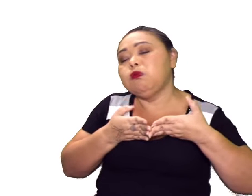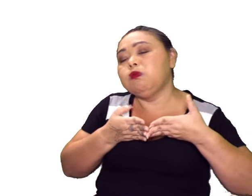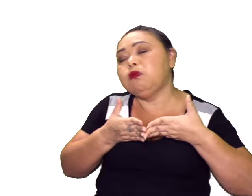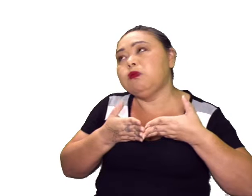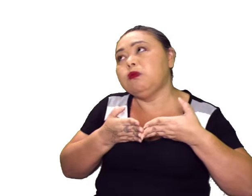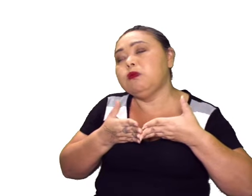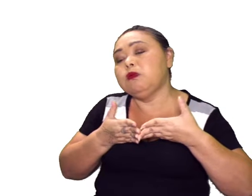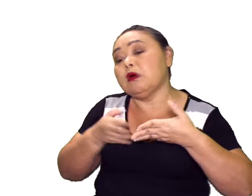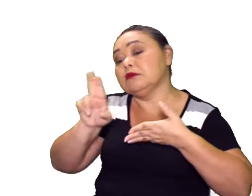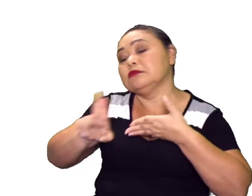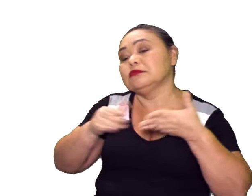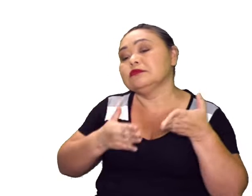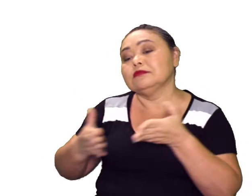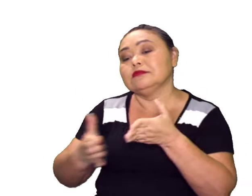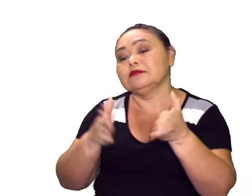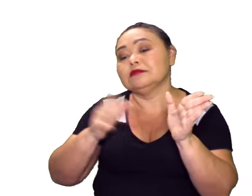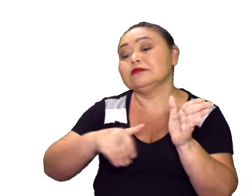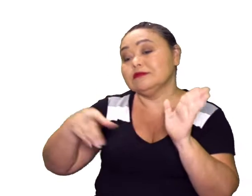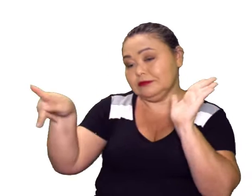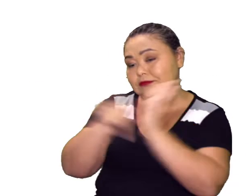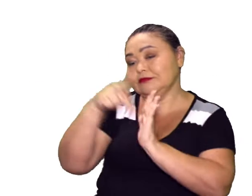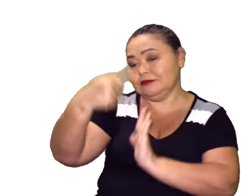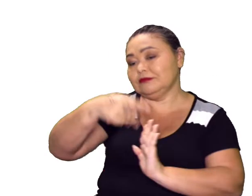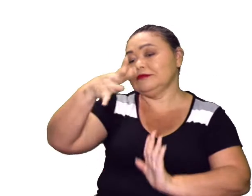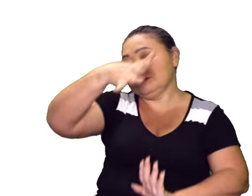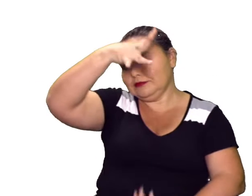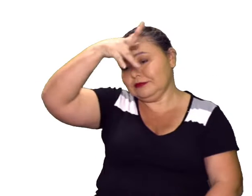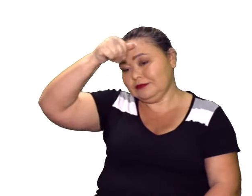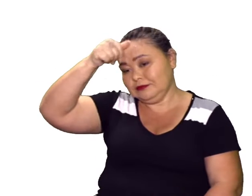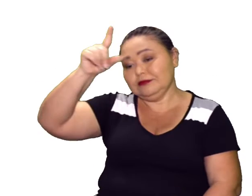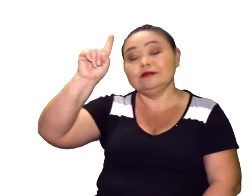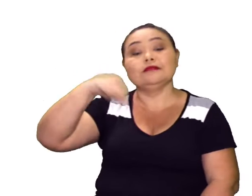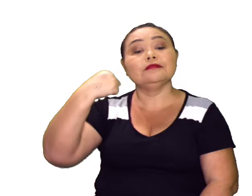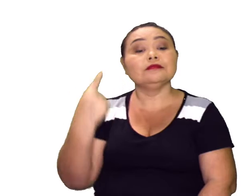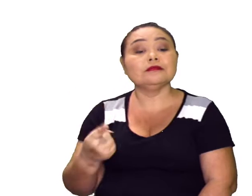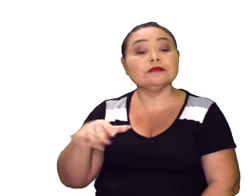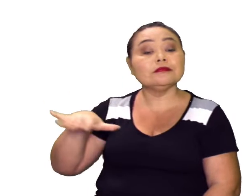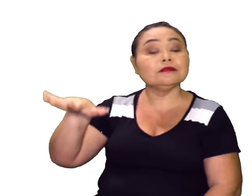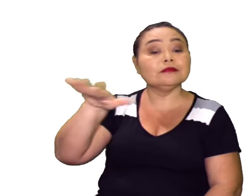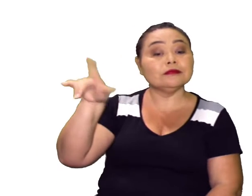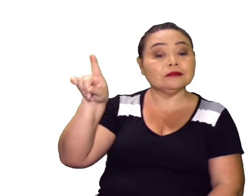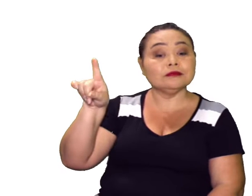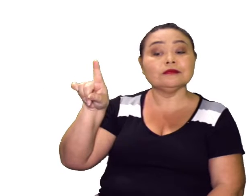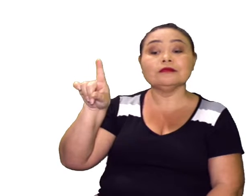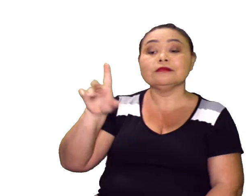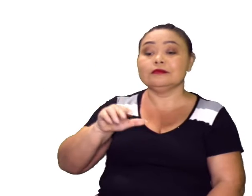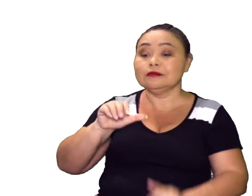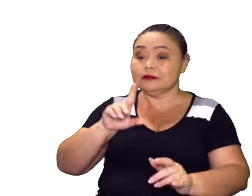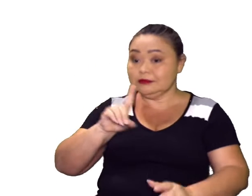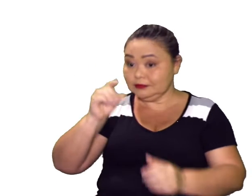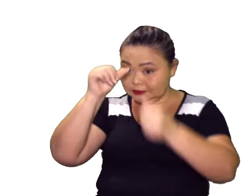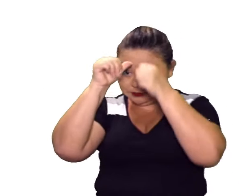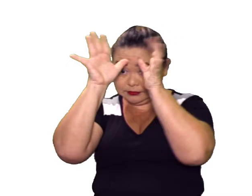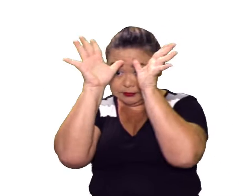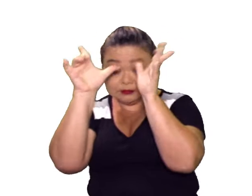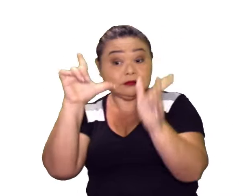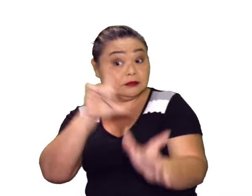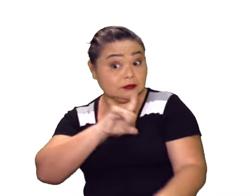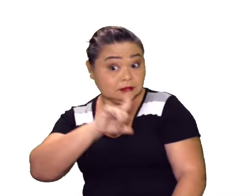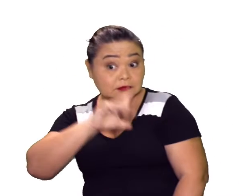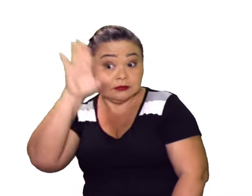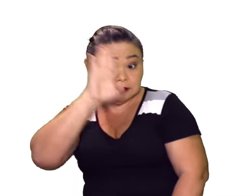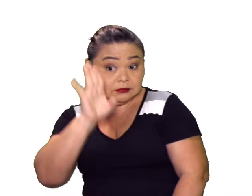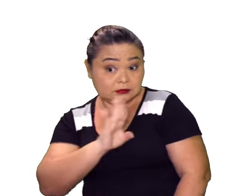amazônicos. Isso. Então, nesse contexto histórico, aqui nessa região que é o Acre estava cheio de